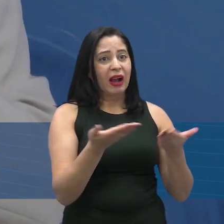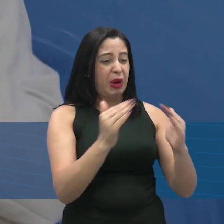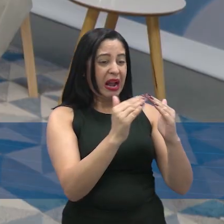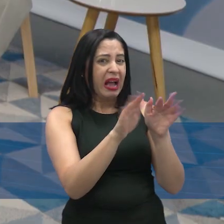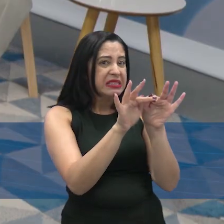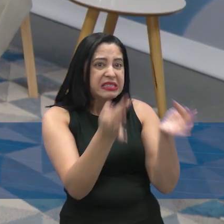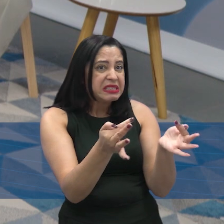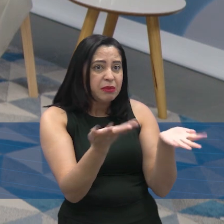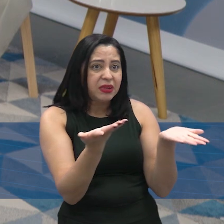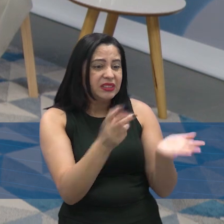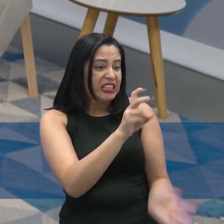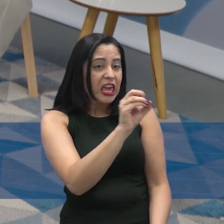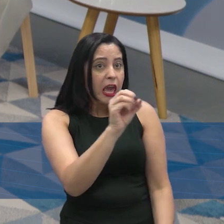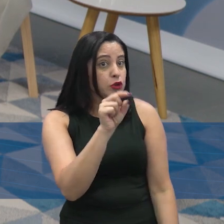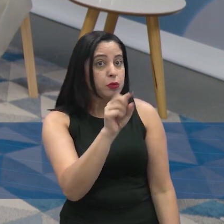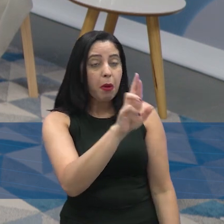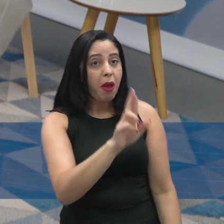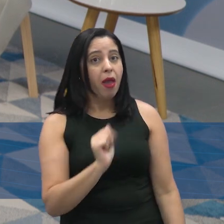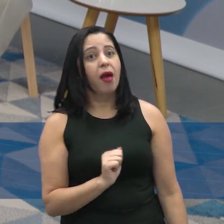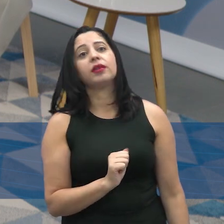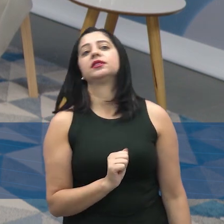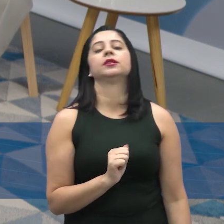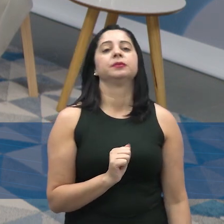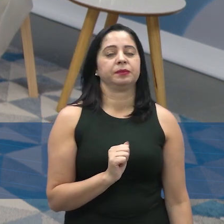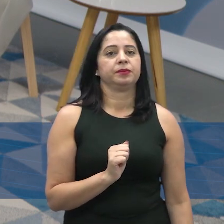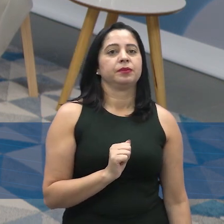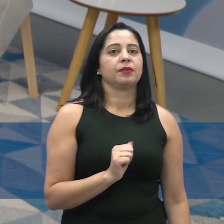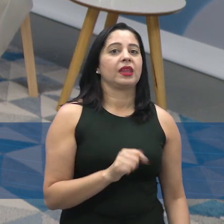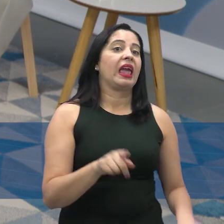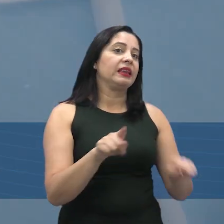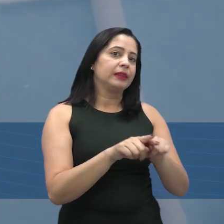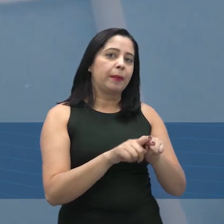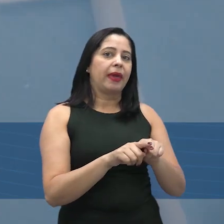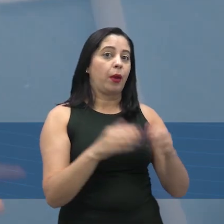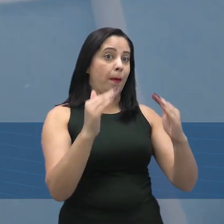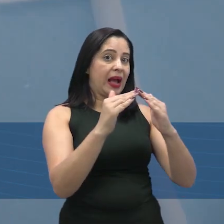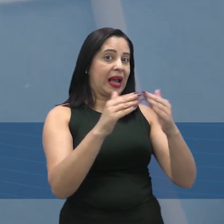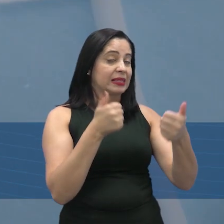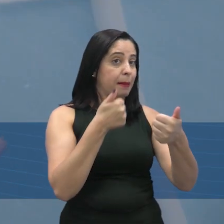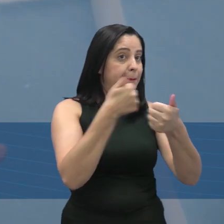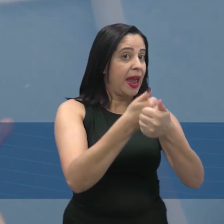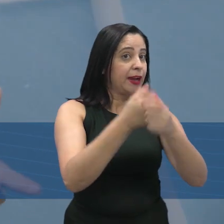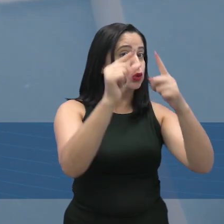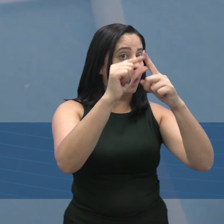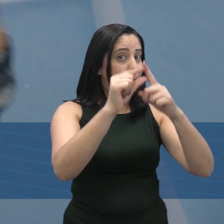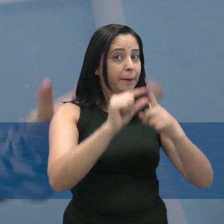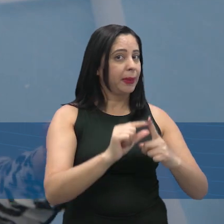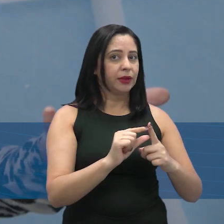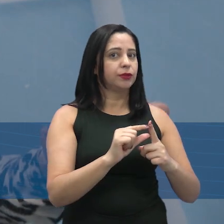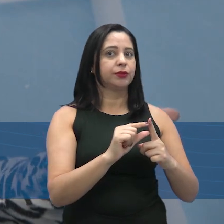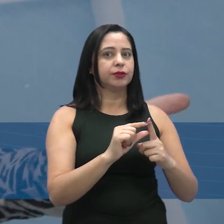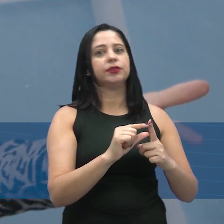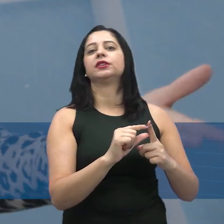É um imóvel básico. Às vezes numa área também, né, próximo à periferia, né, dependendo de acordo com a cidade também. Você